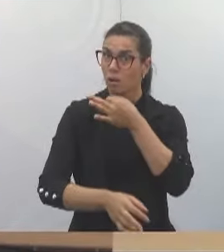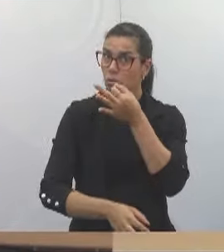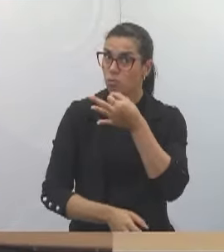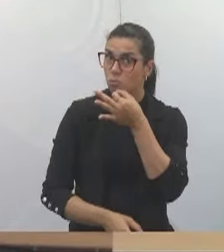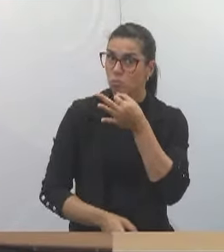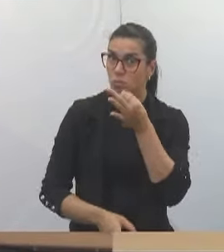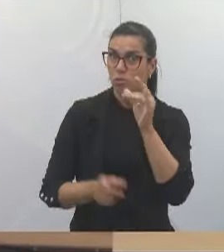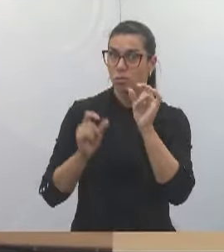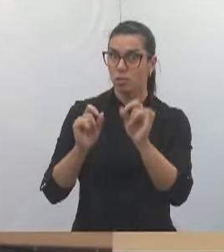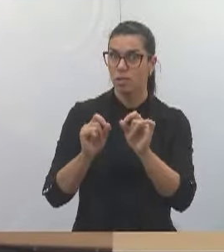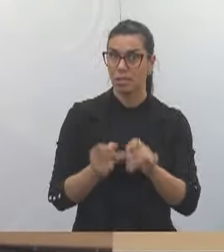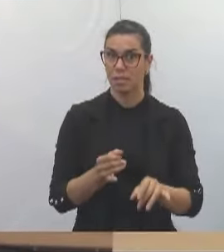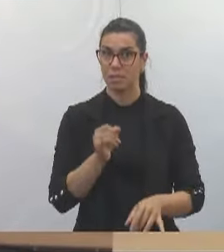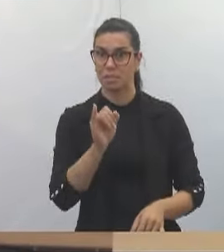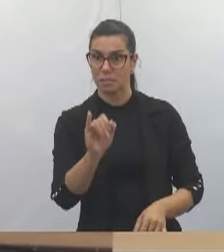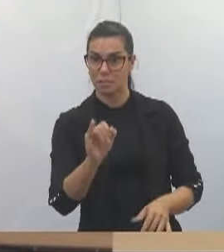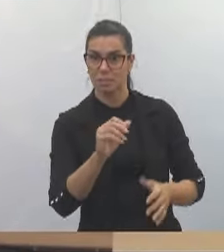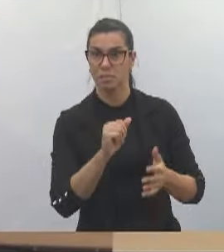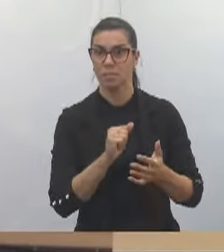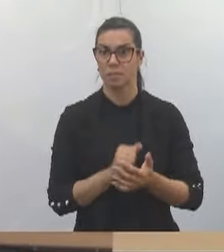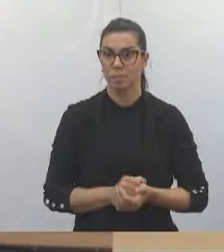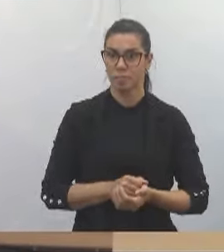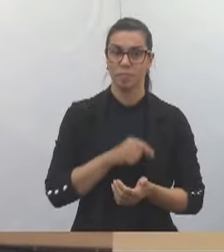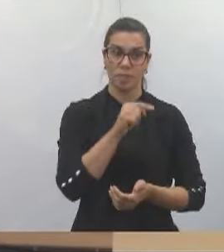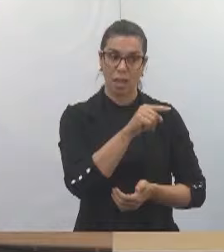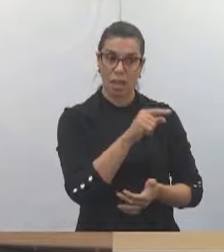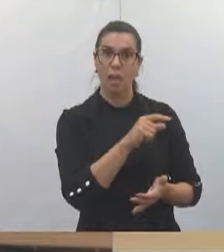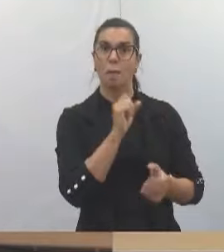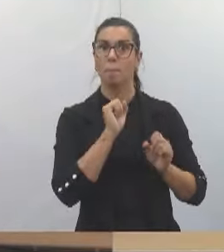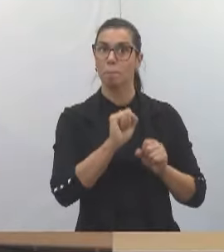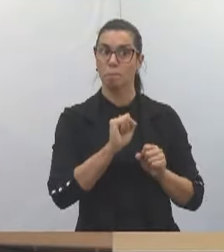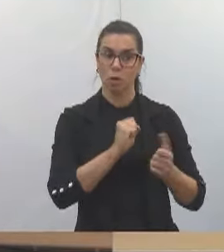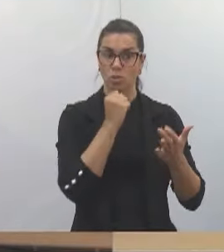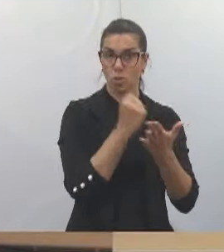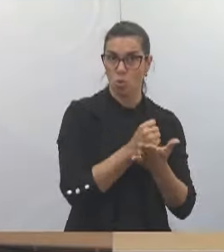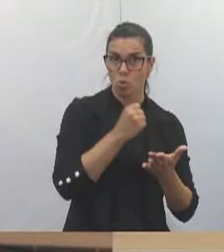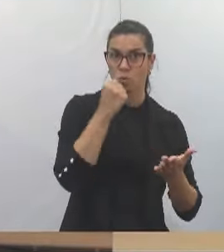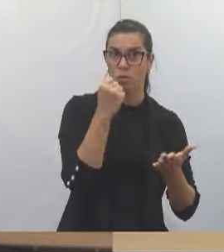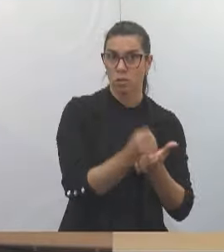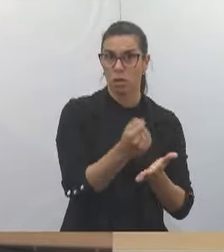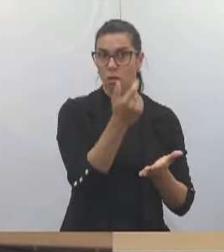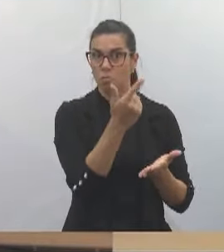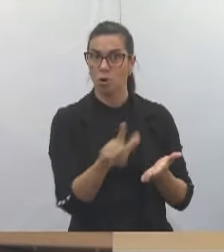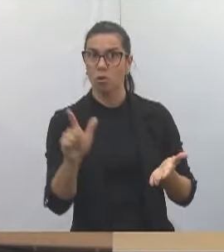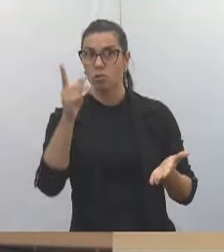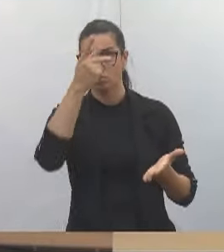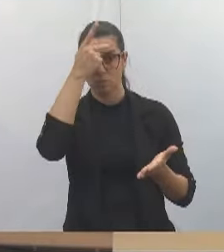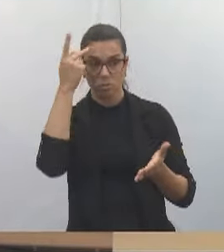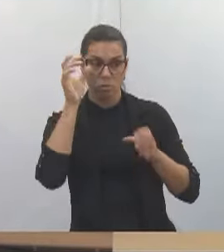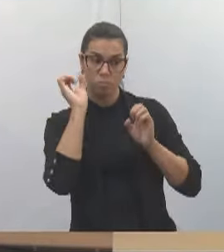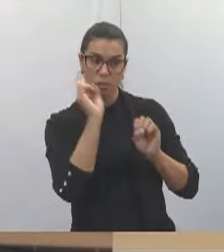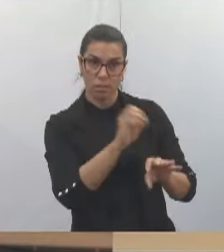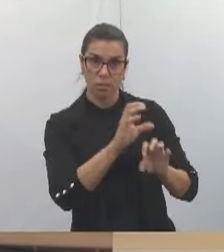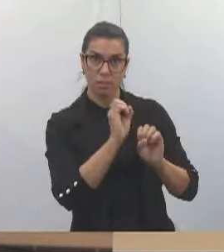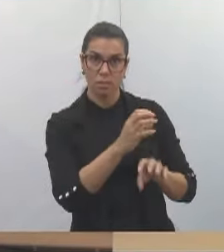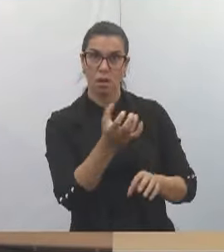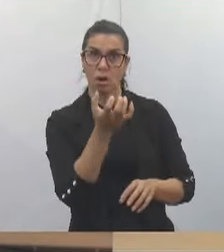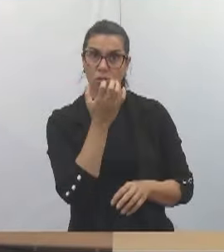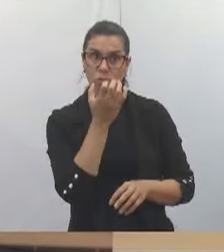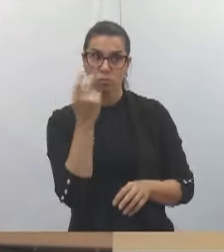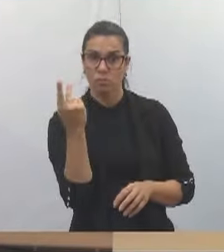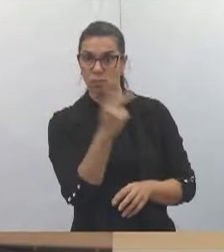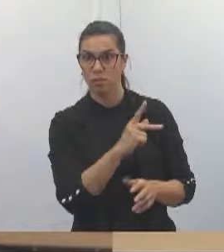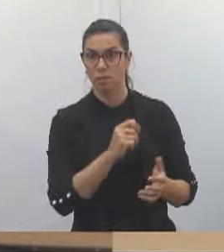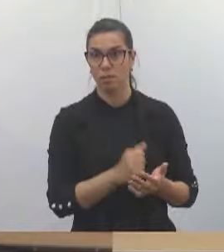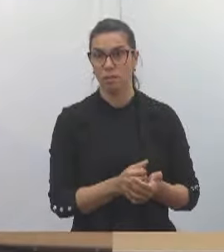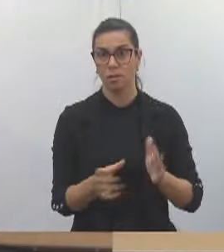que essa pessoa possa contratar alguém para educar o seu cão. E aí eu coloquei